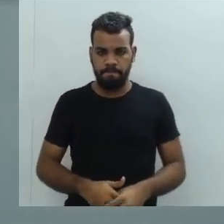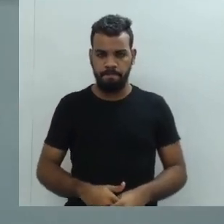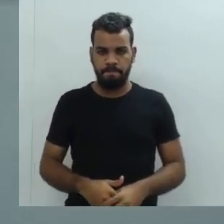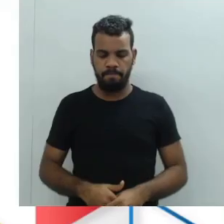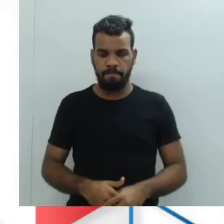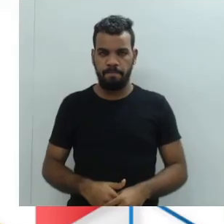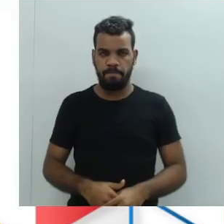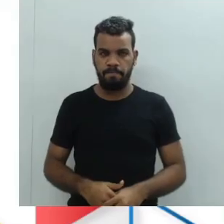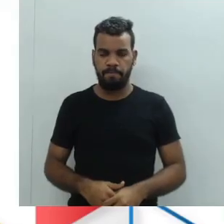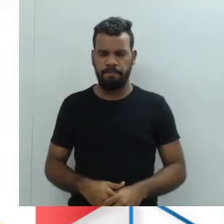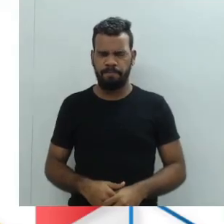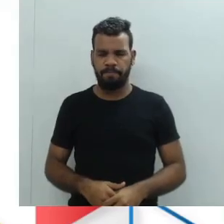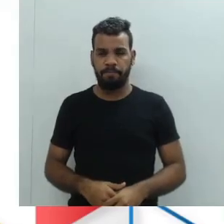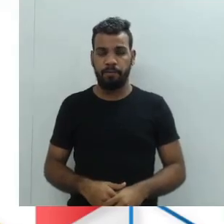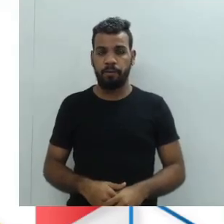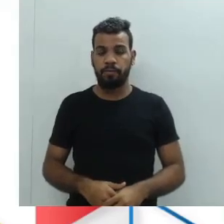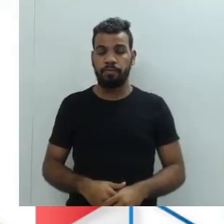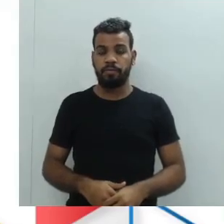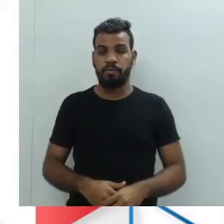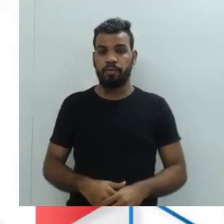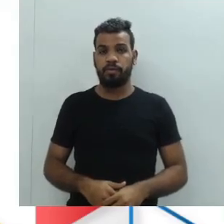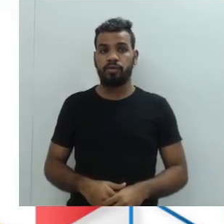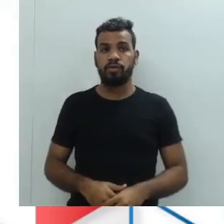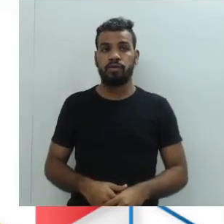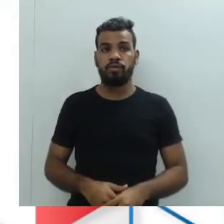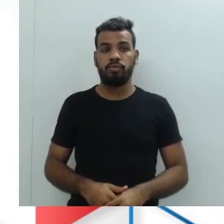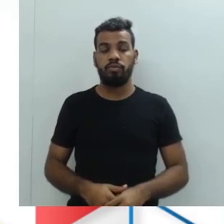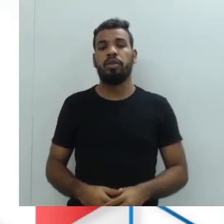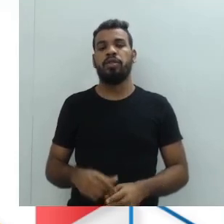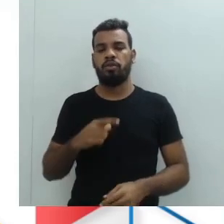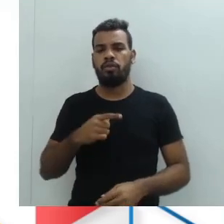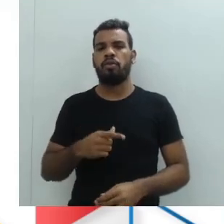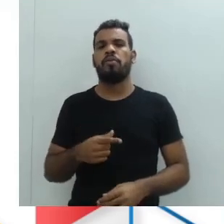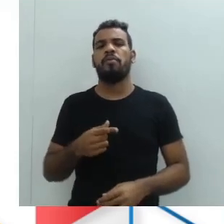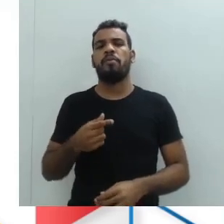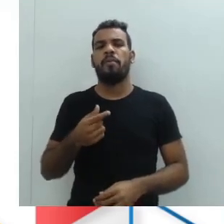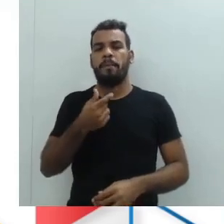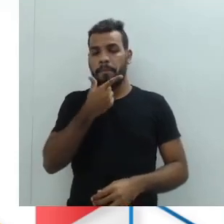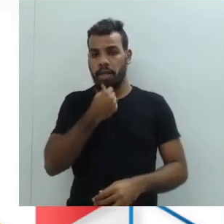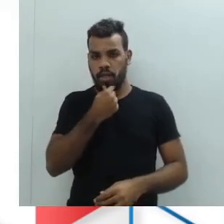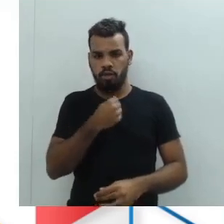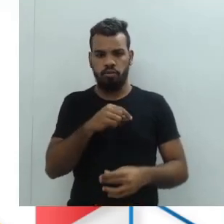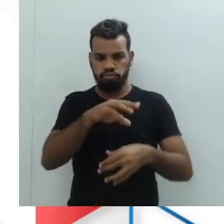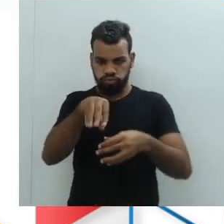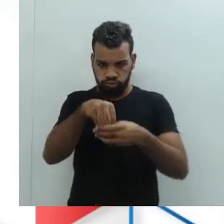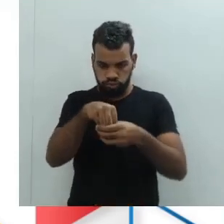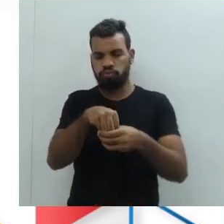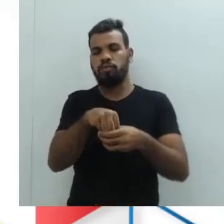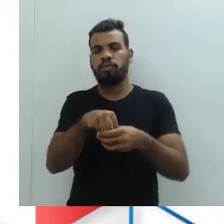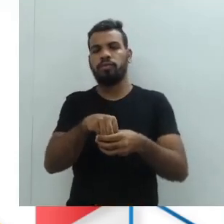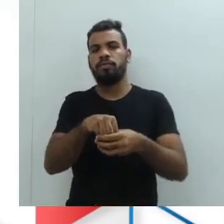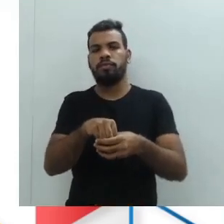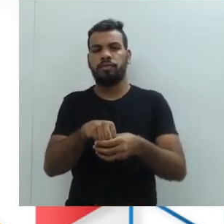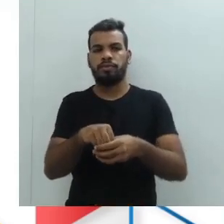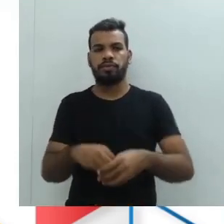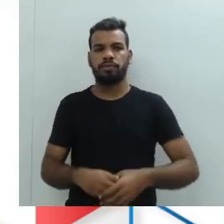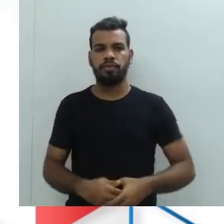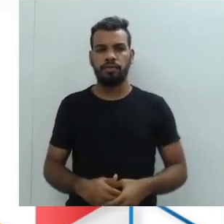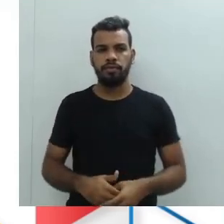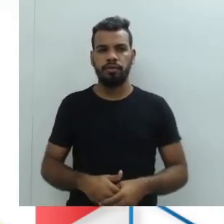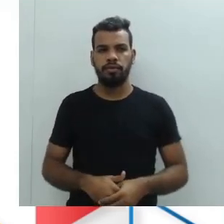Então, a pergunta do número 5 diz assim, entre os meninos, ou seja, entre os meninos. Então, nesse